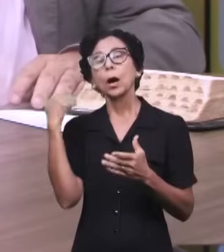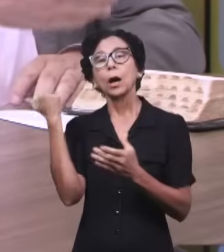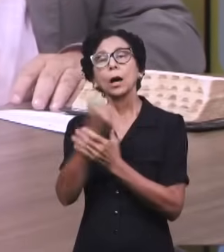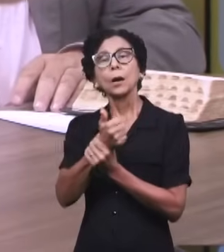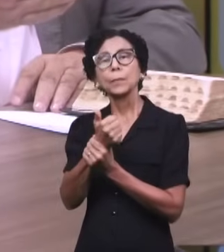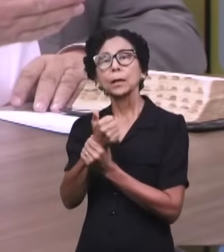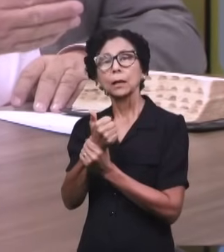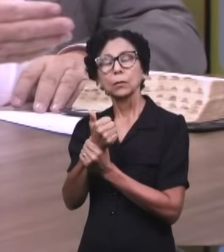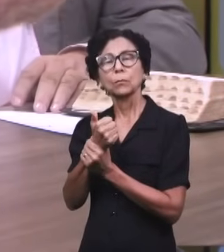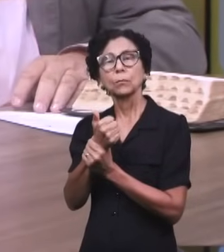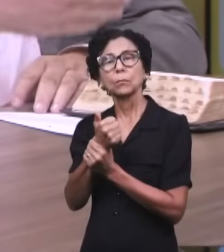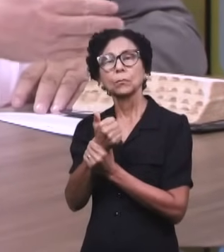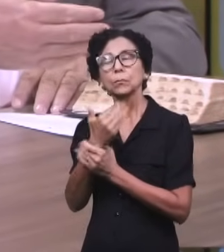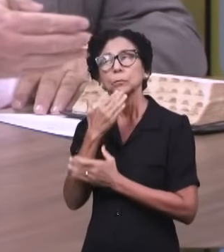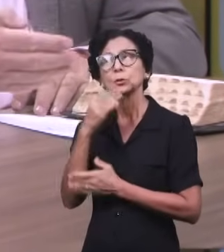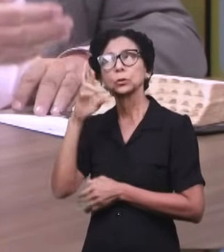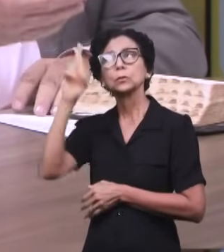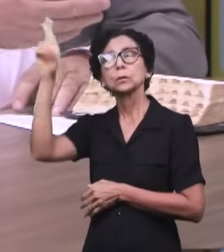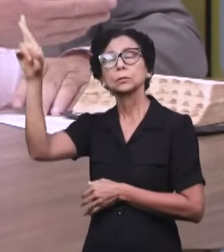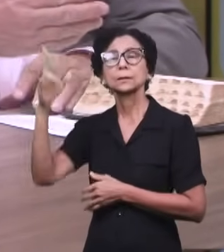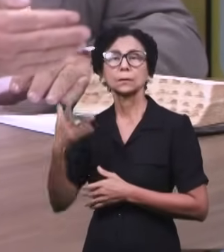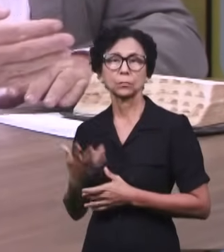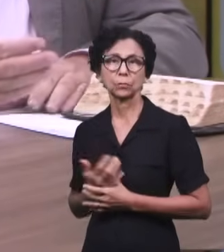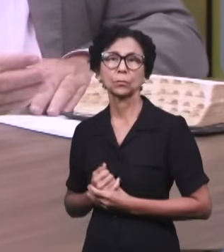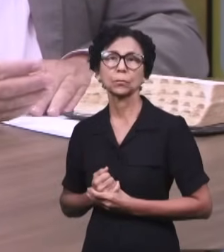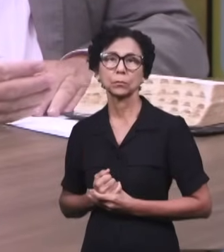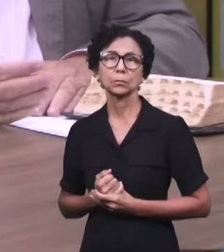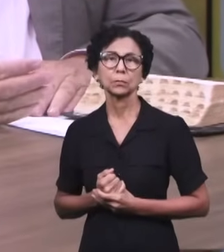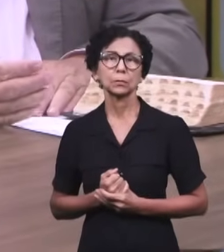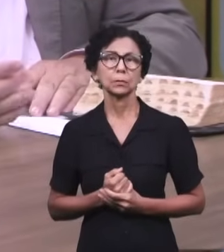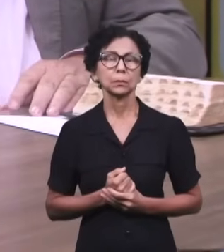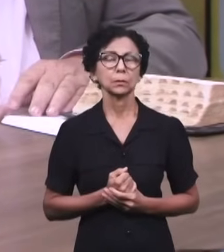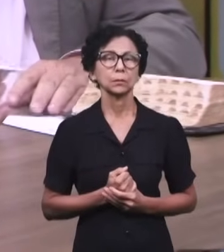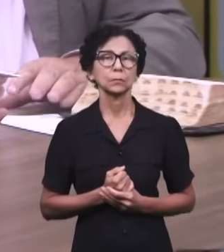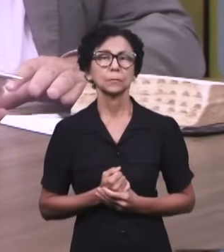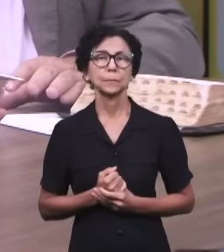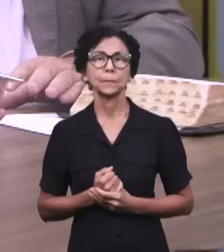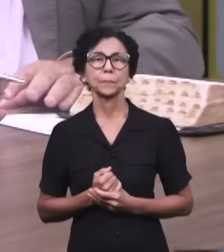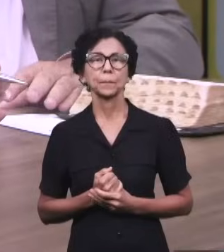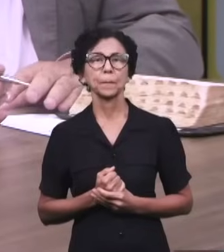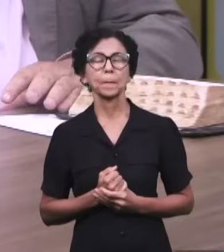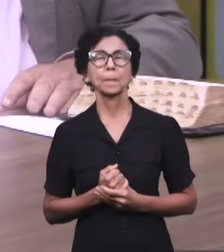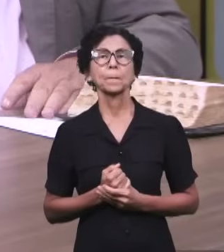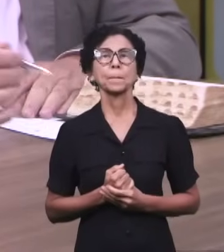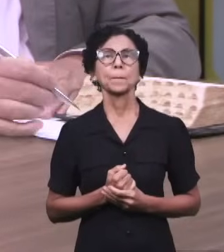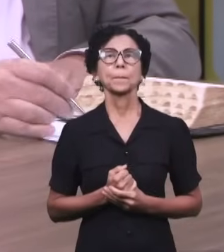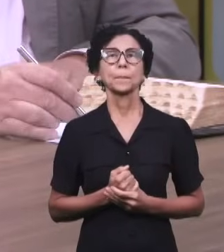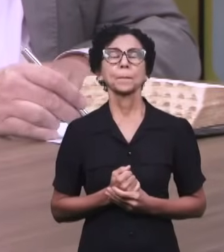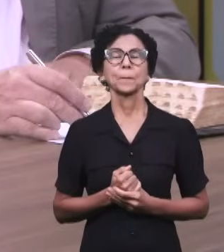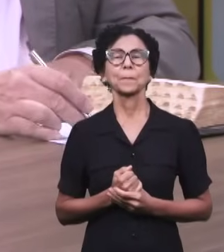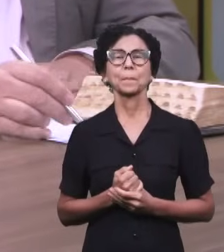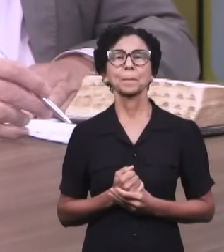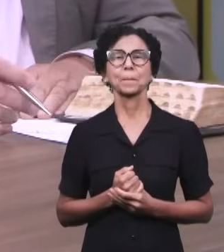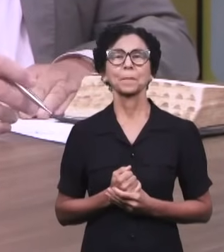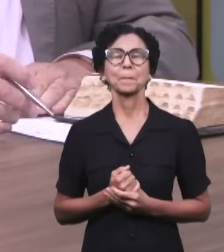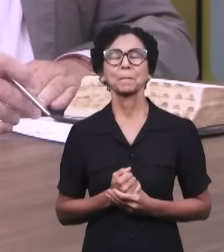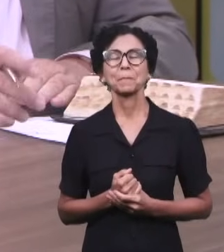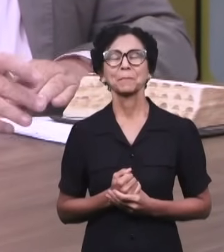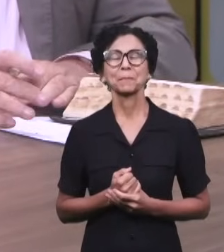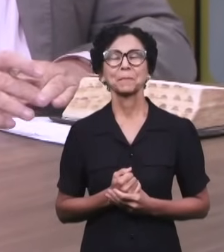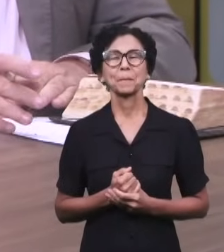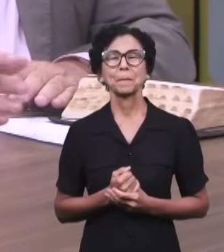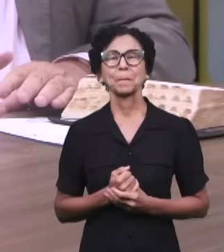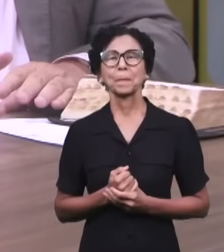por consequência também, consequência e essa figura aí do intercessor, muito bem lembrado pelo Marcelo,